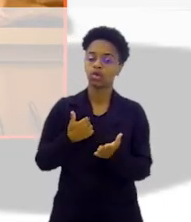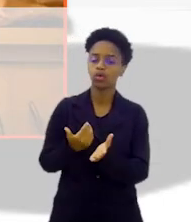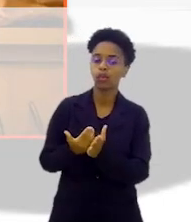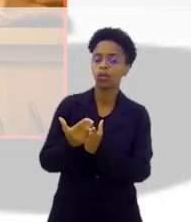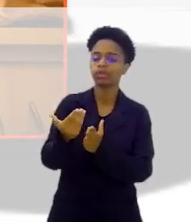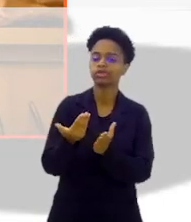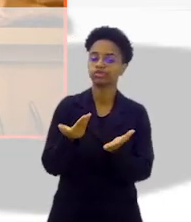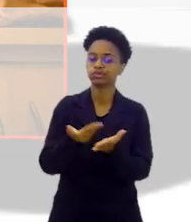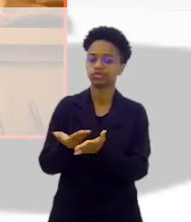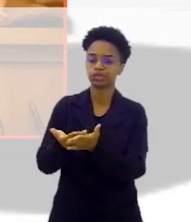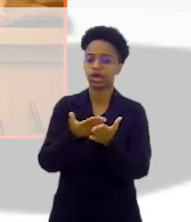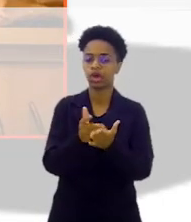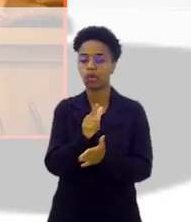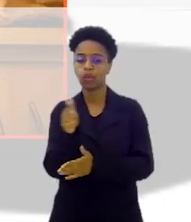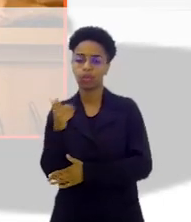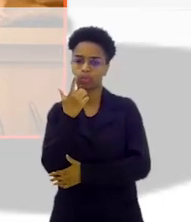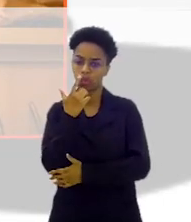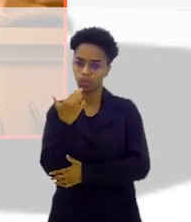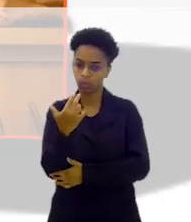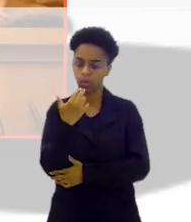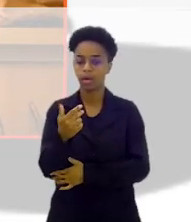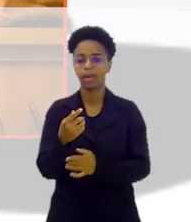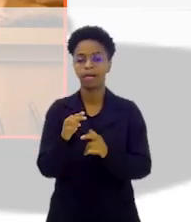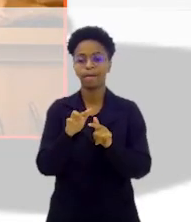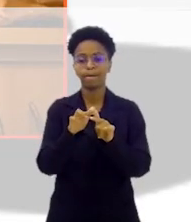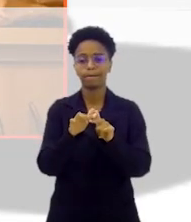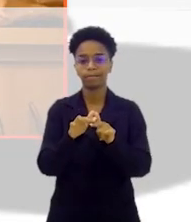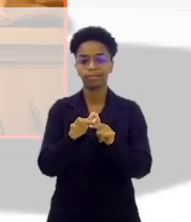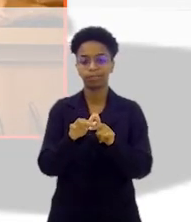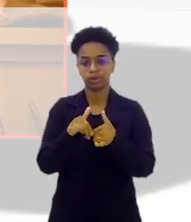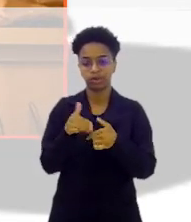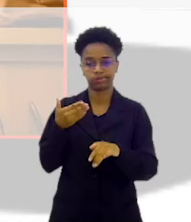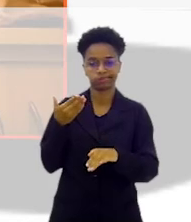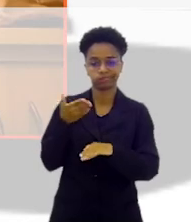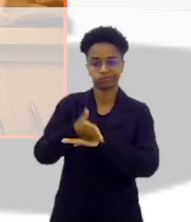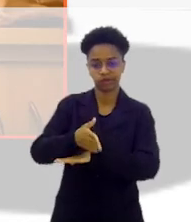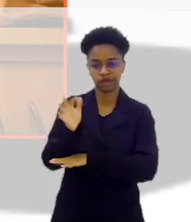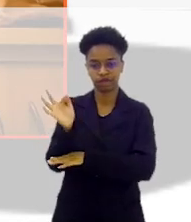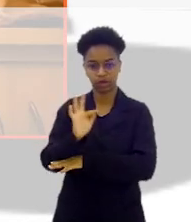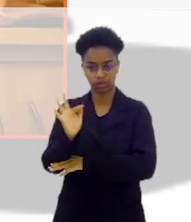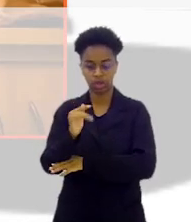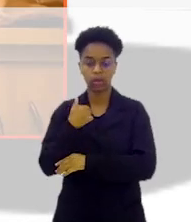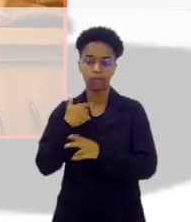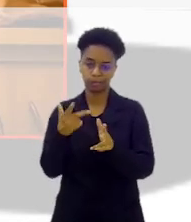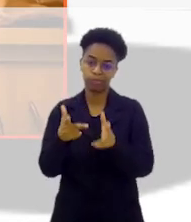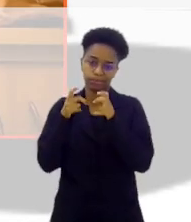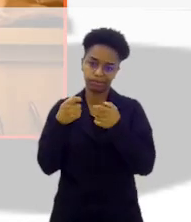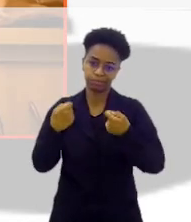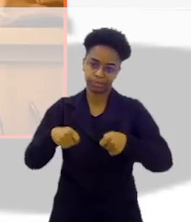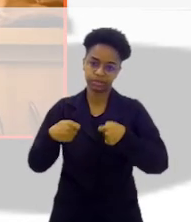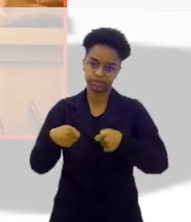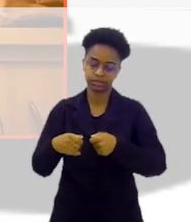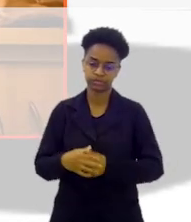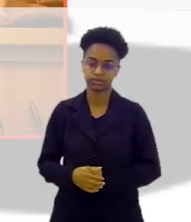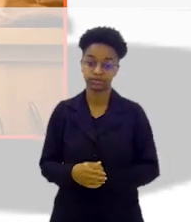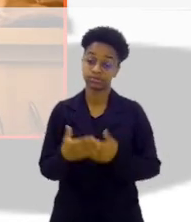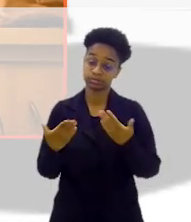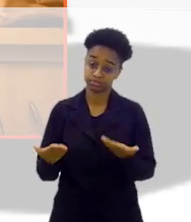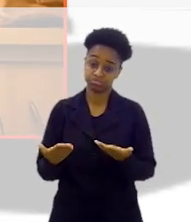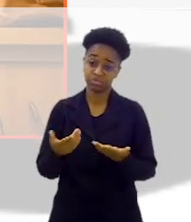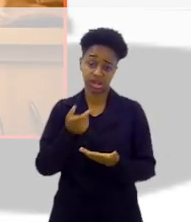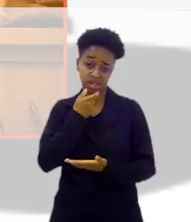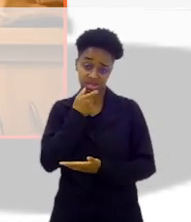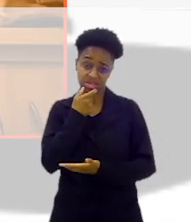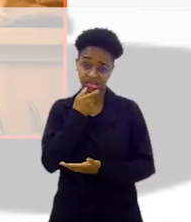comecei a estudar línguas a partir da faculdade, que eu vi que era necessário.